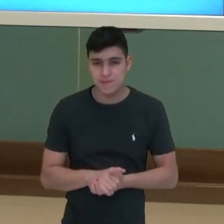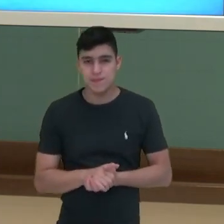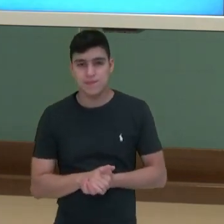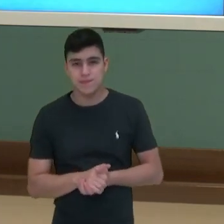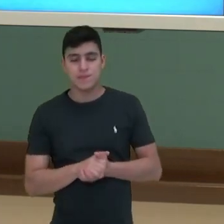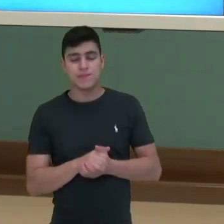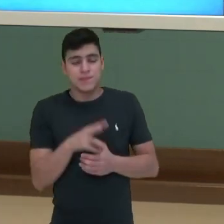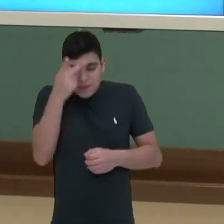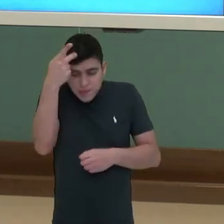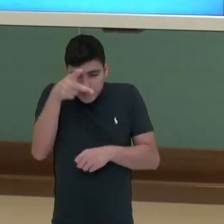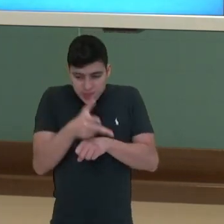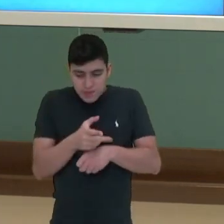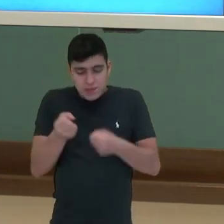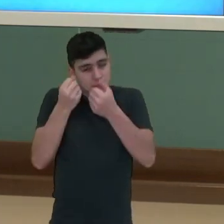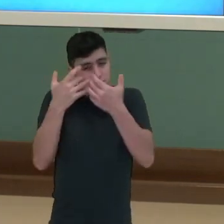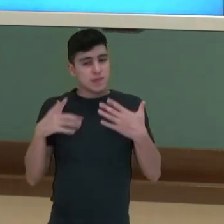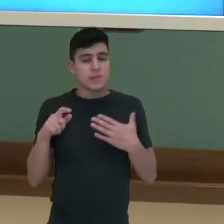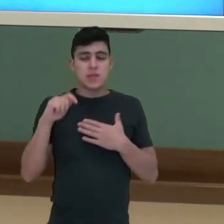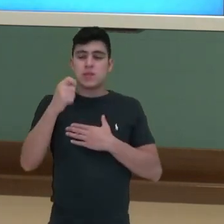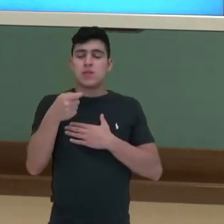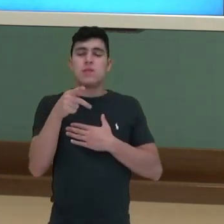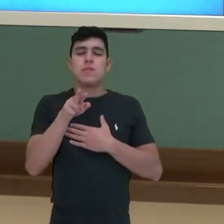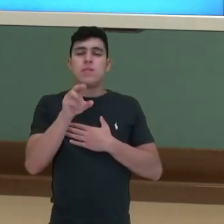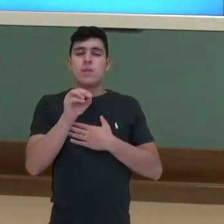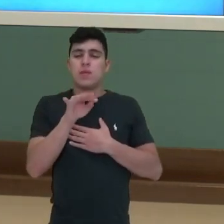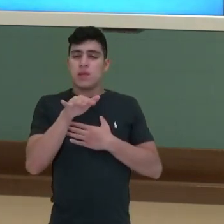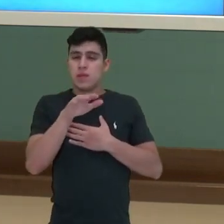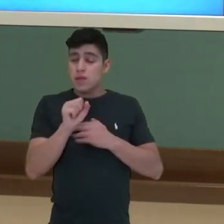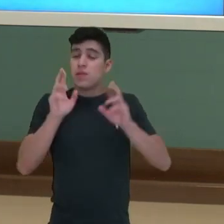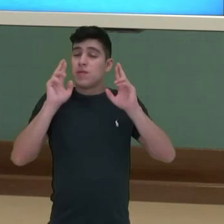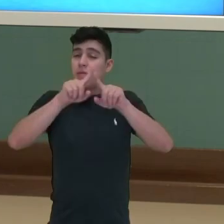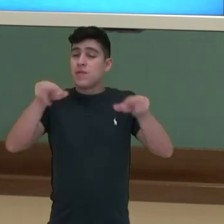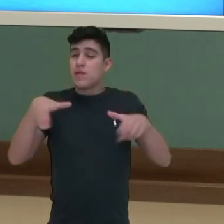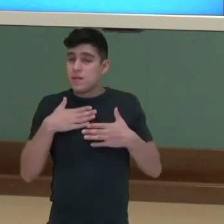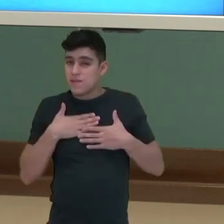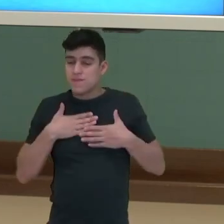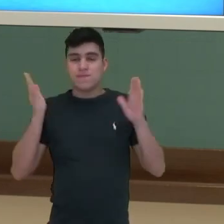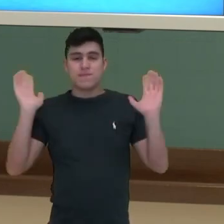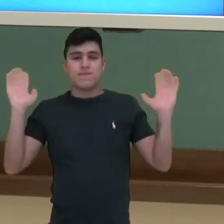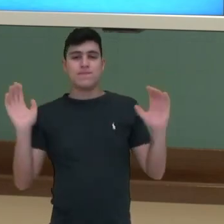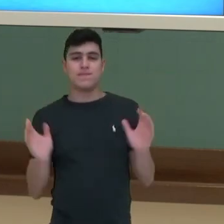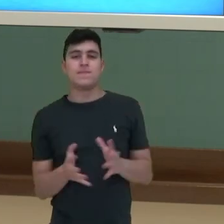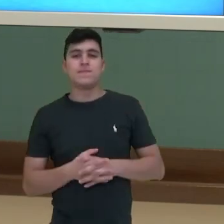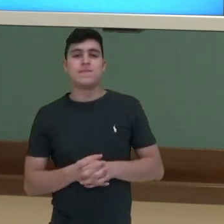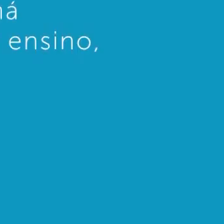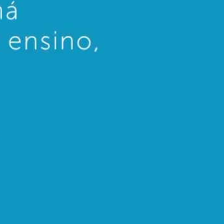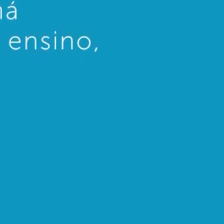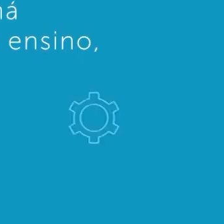Nesse vídeo, nós falamos sobre as proteínas. Espero que vocês tenham gostado e até breve!